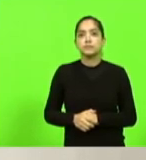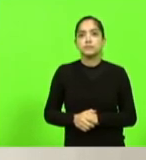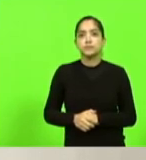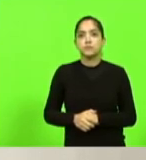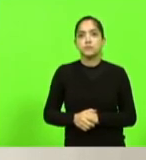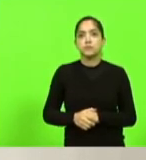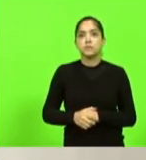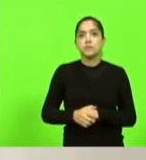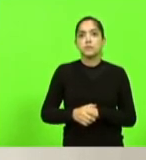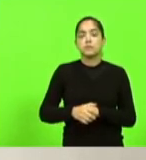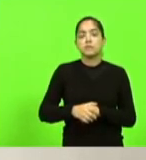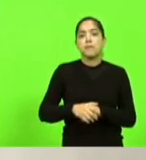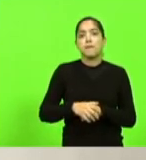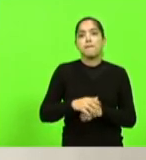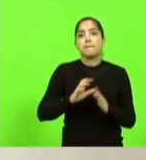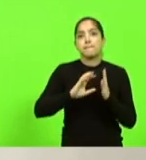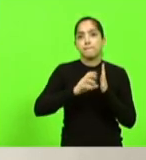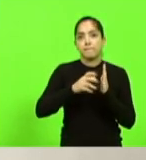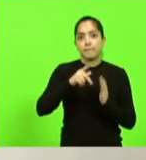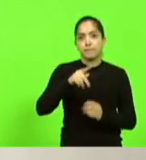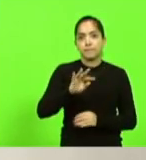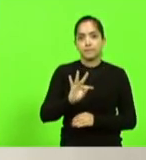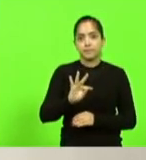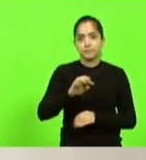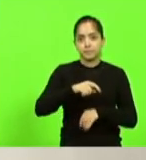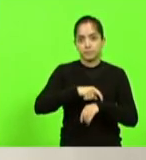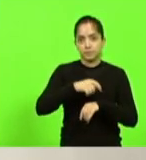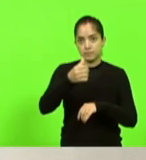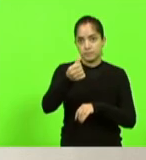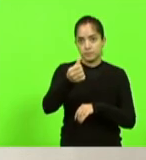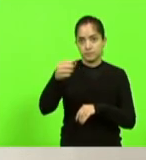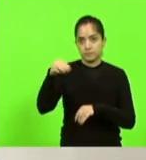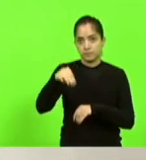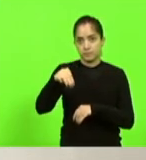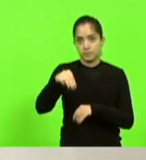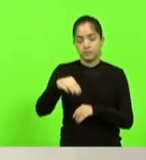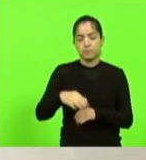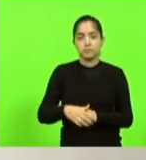Partido dos Trabalhadores, por 6 minutos.